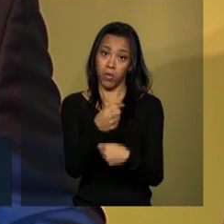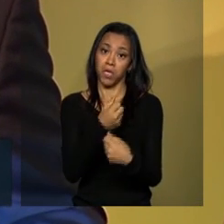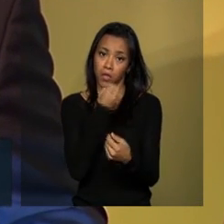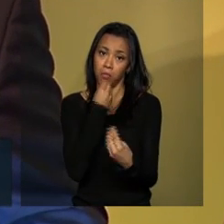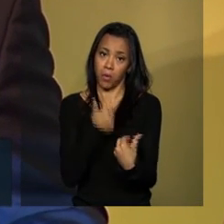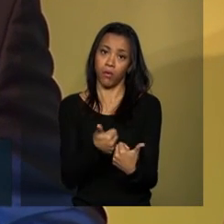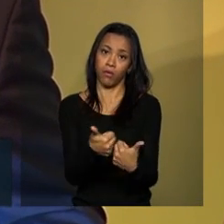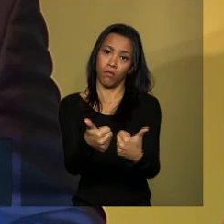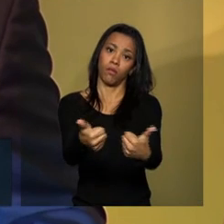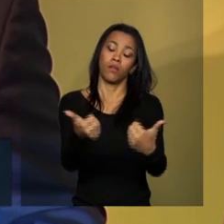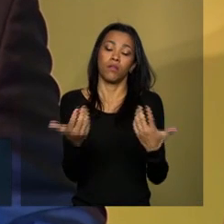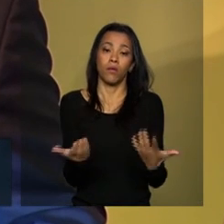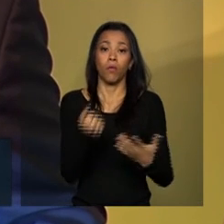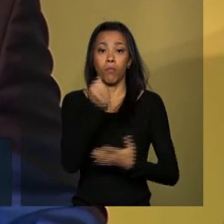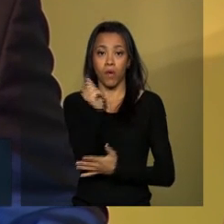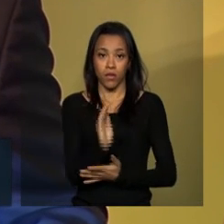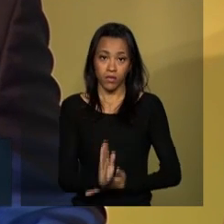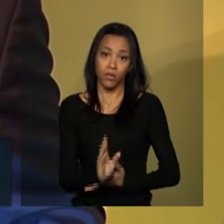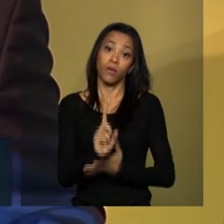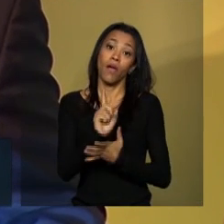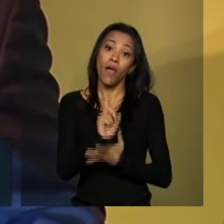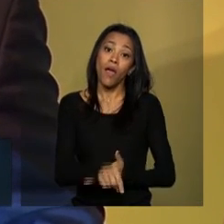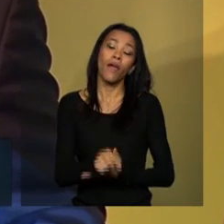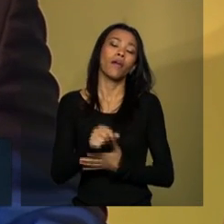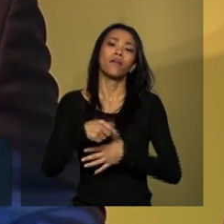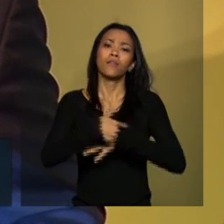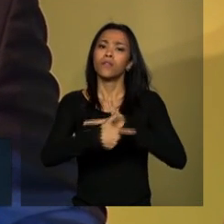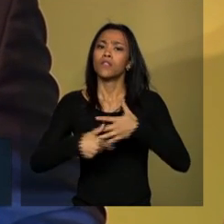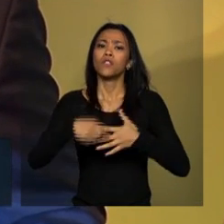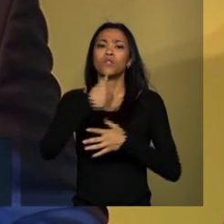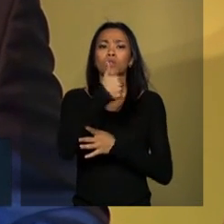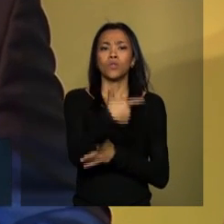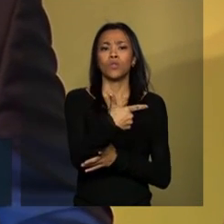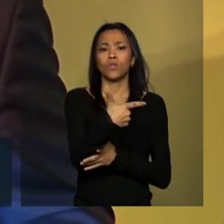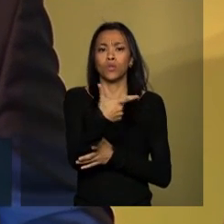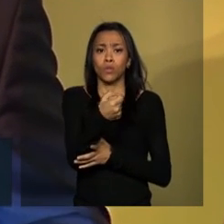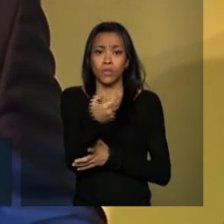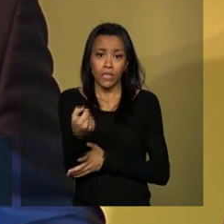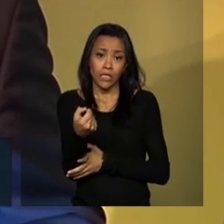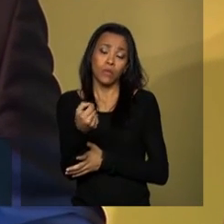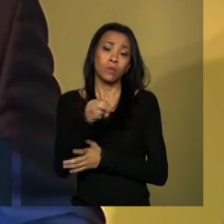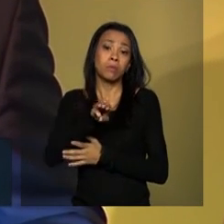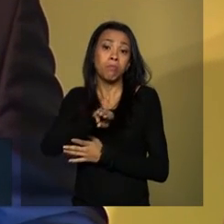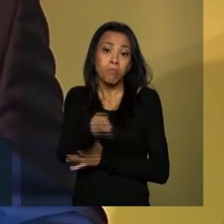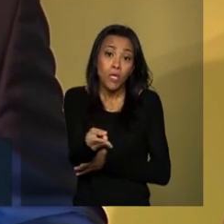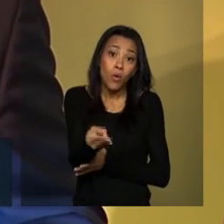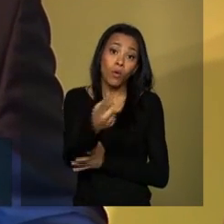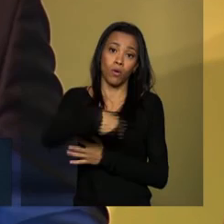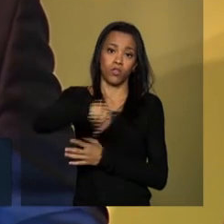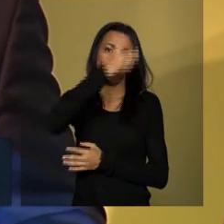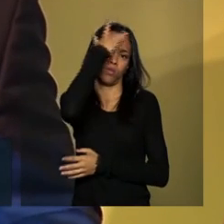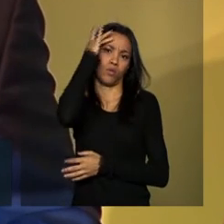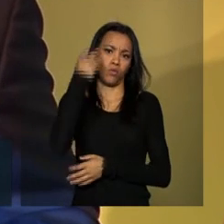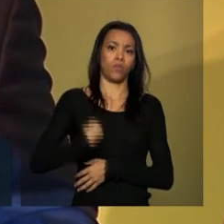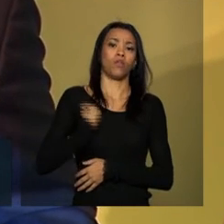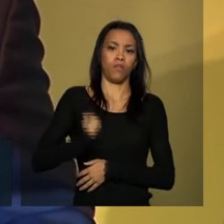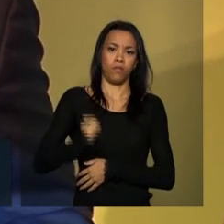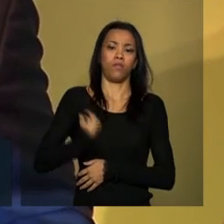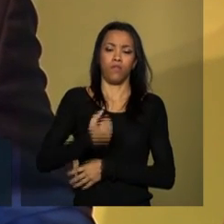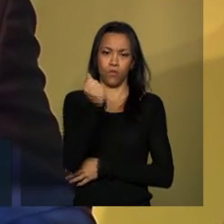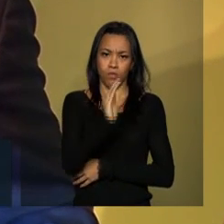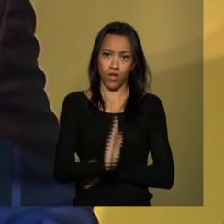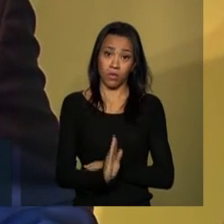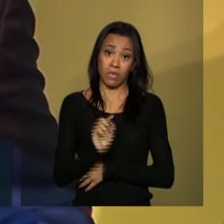Brasil é uma economia continental de 200 milhões de pessoas e essas mudanças demoram para